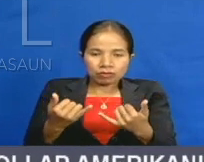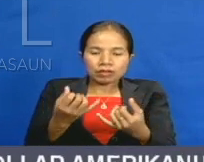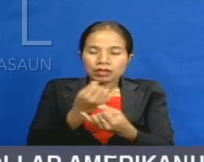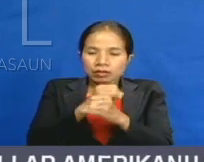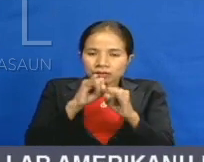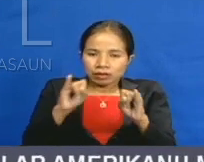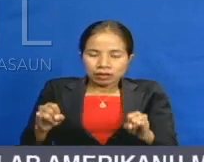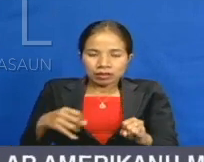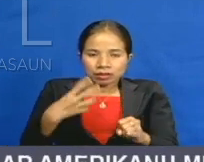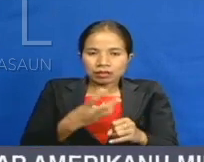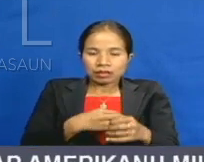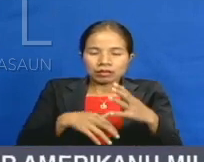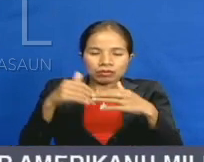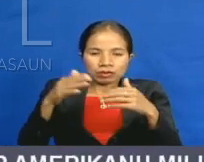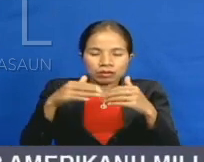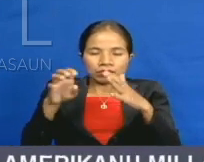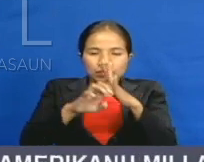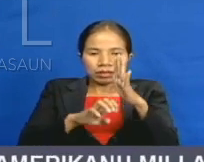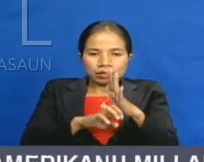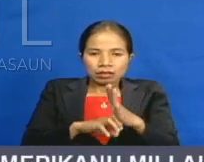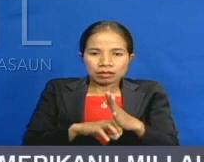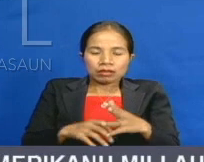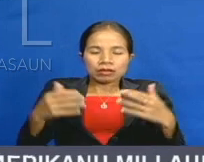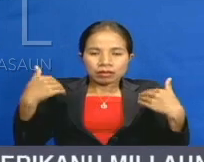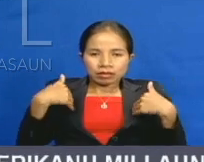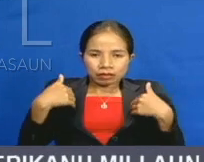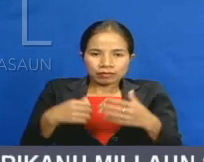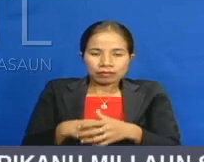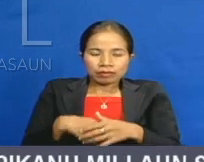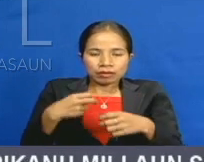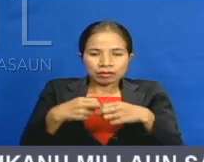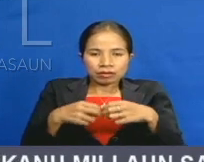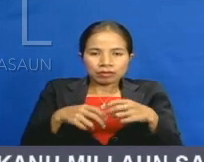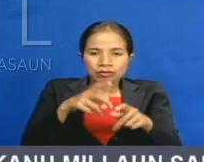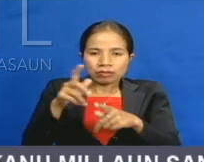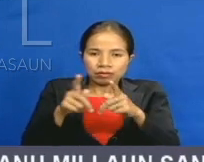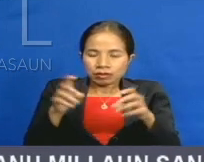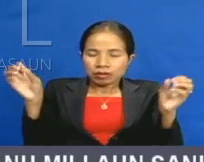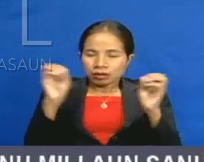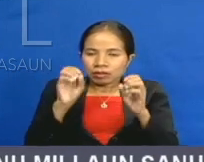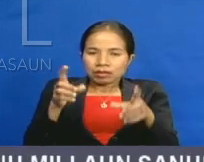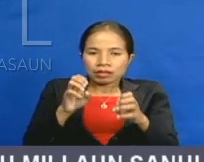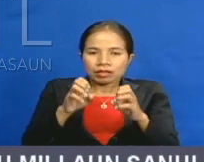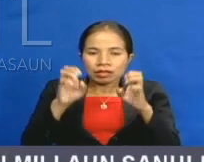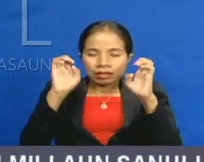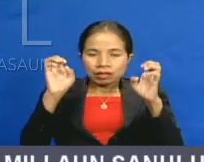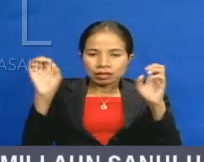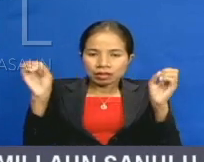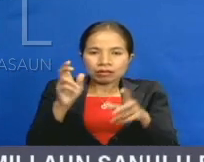independência e de construção do Estado. Moçamoço, crescimento populacional e de nebelais, descontrolado